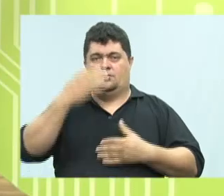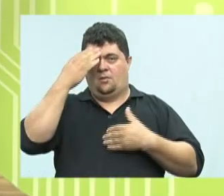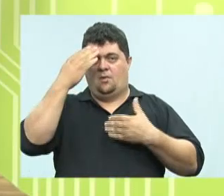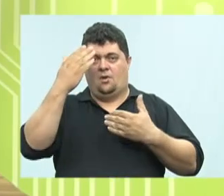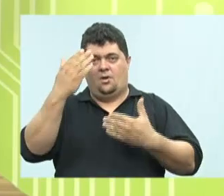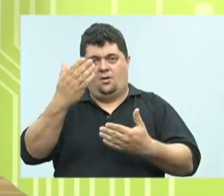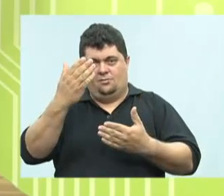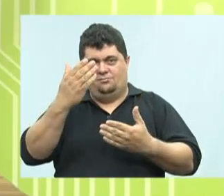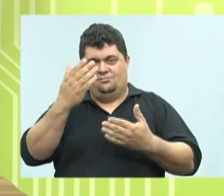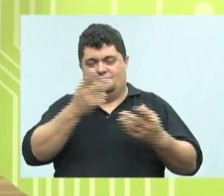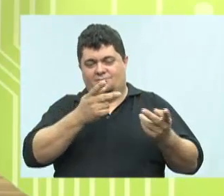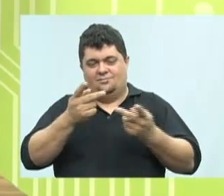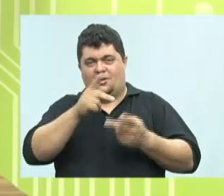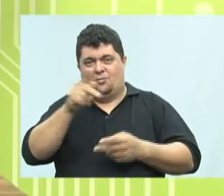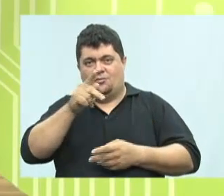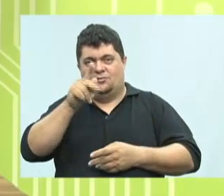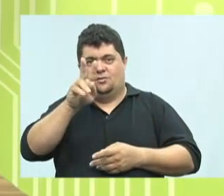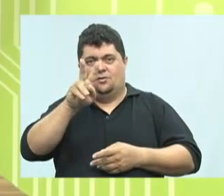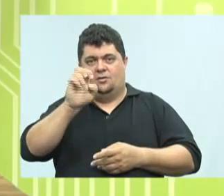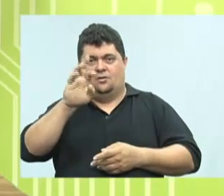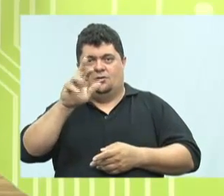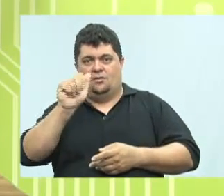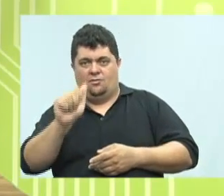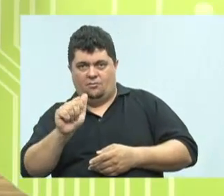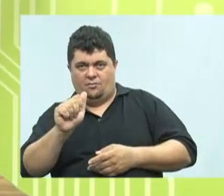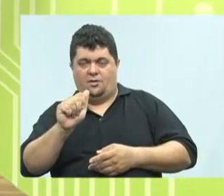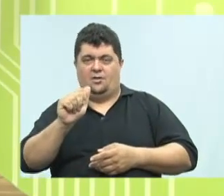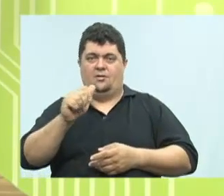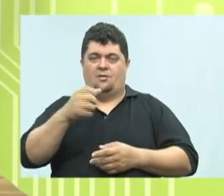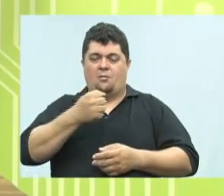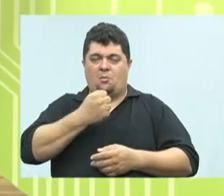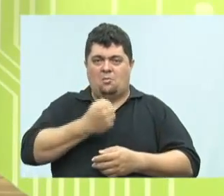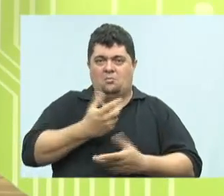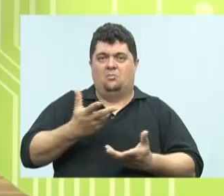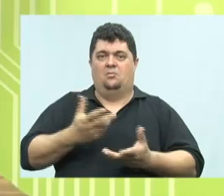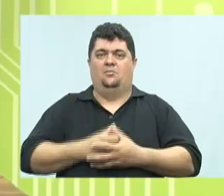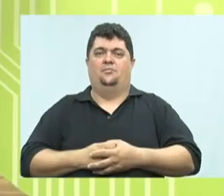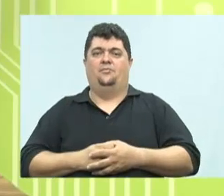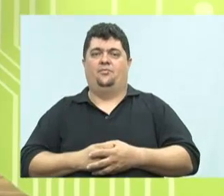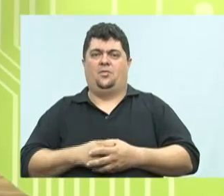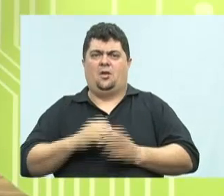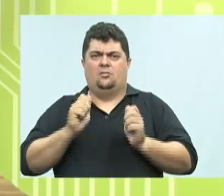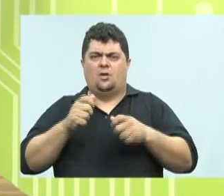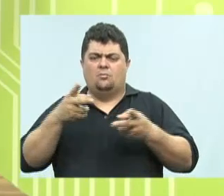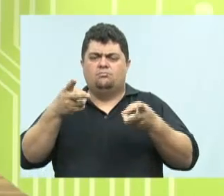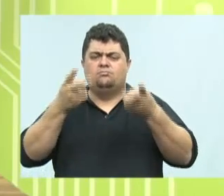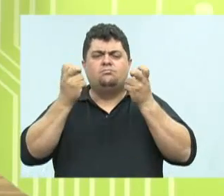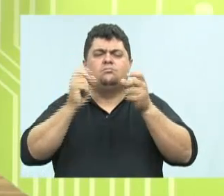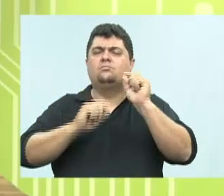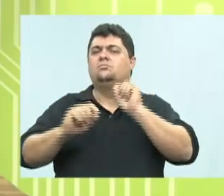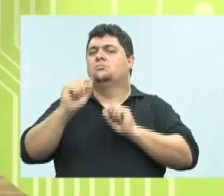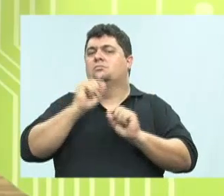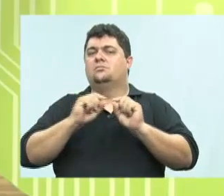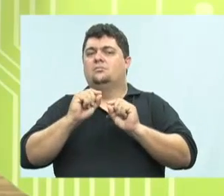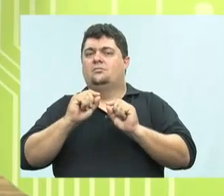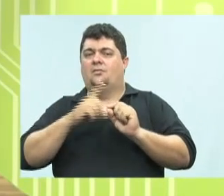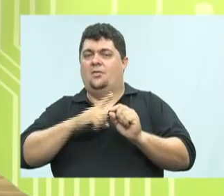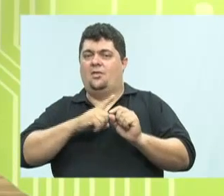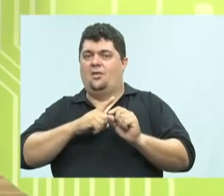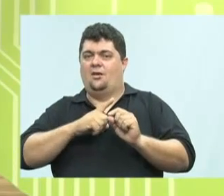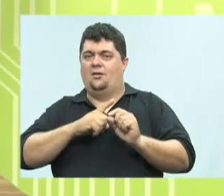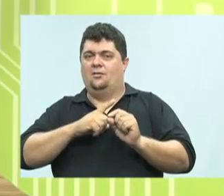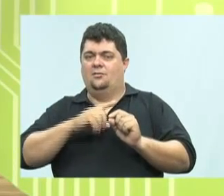Agradecemos a participação da professora Vera Lúcia nessa entrevista e você pôde observar que ela